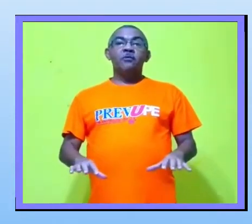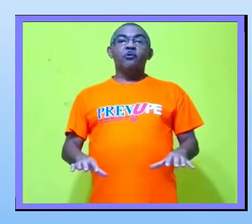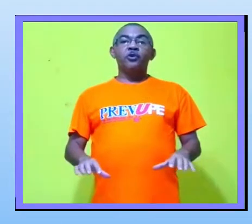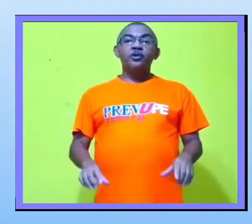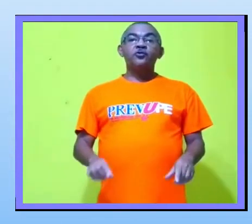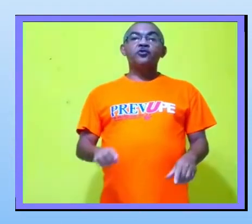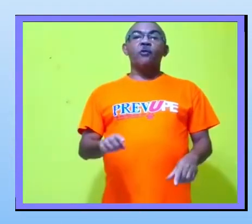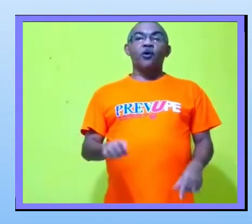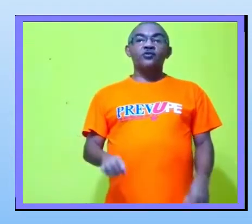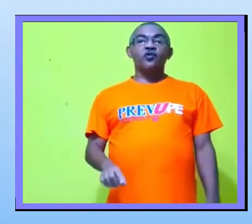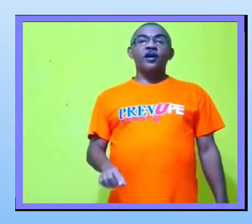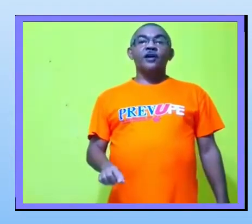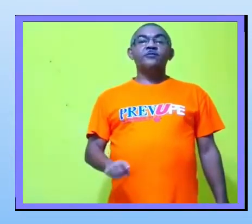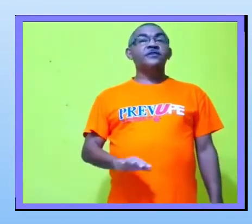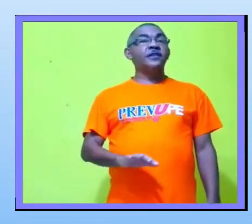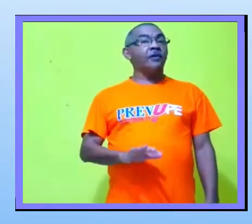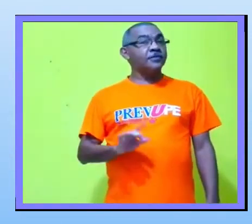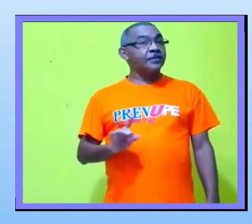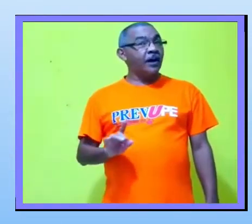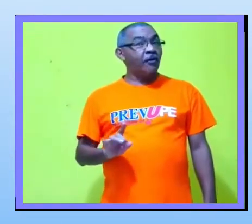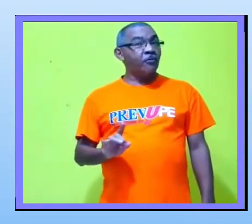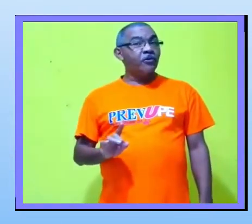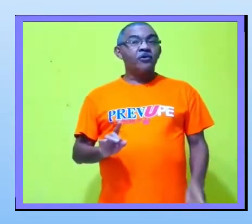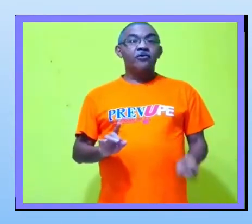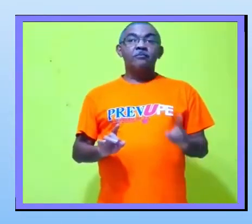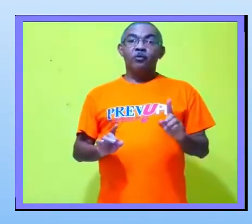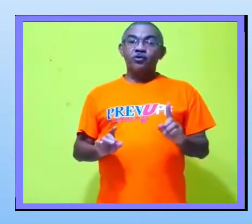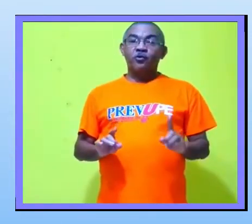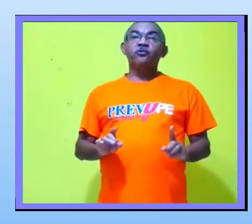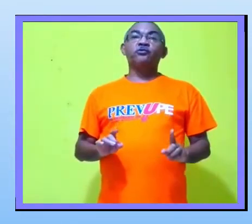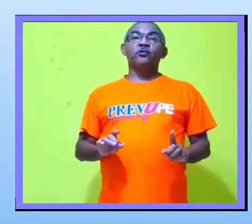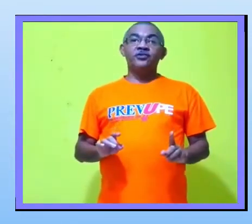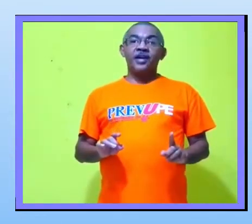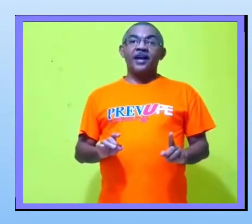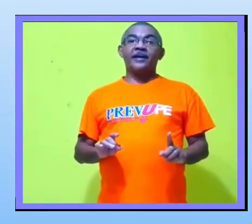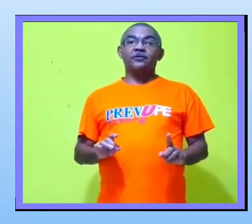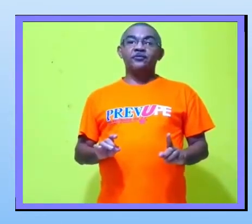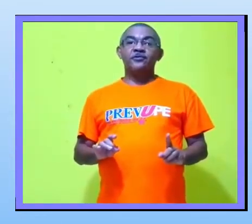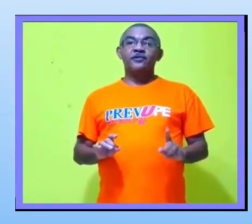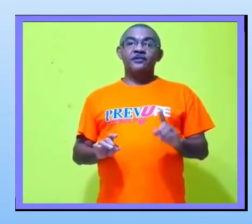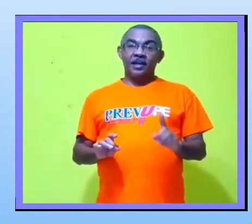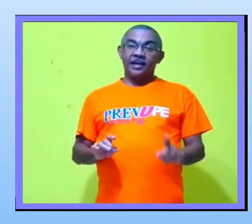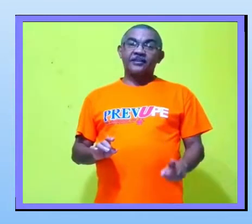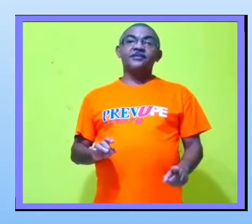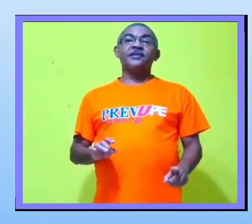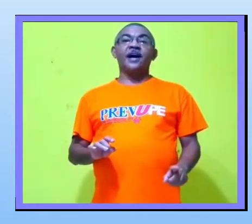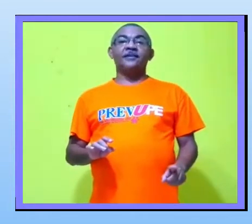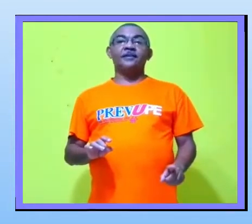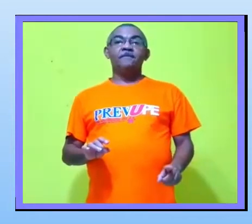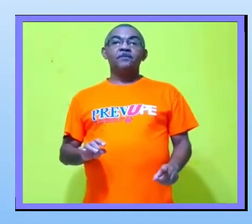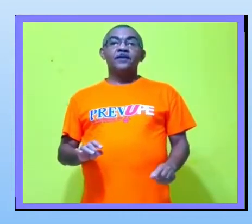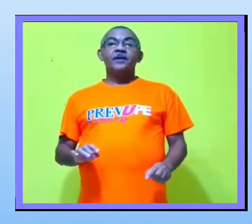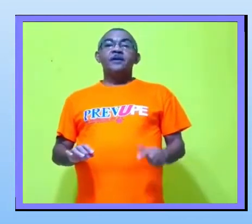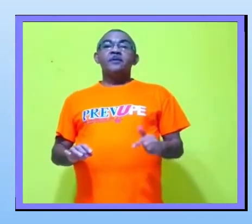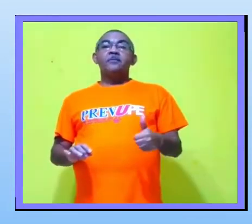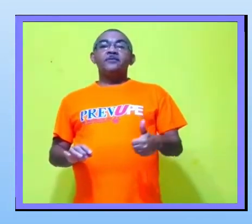íons. Por isso, os compostos orgânicos não são bons condutores de elétrons, de